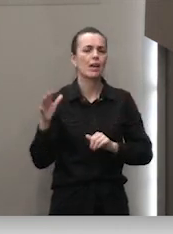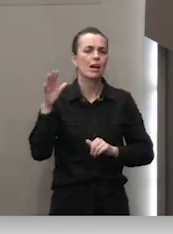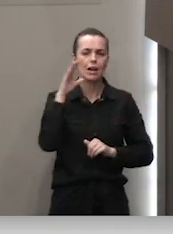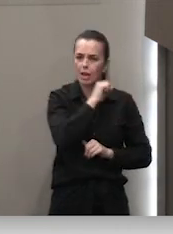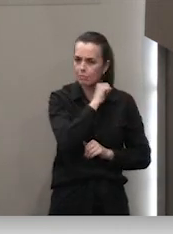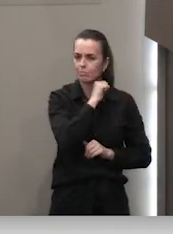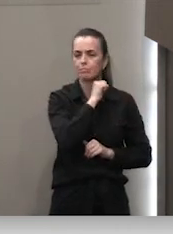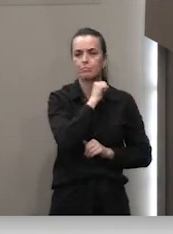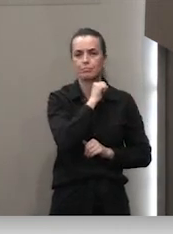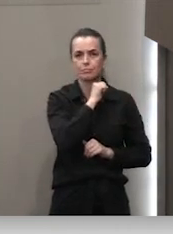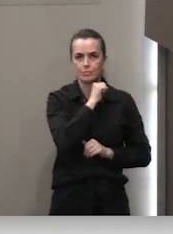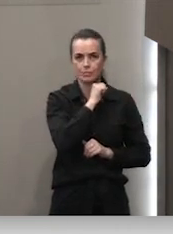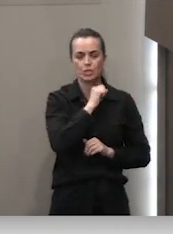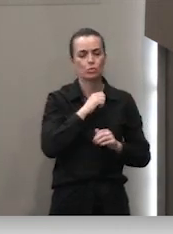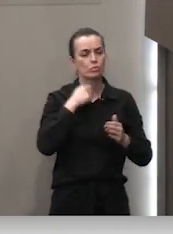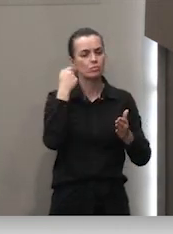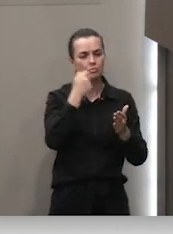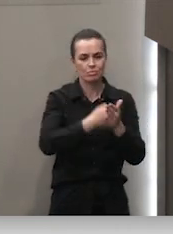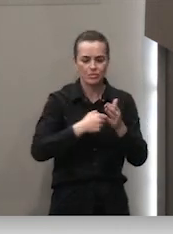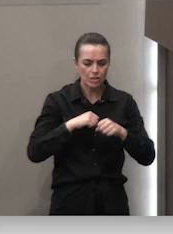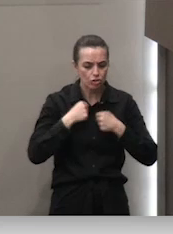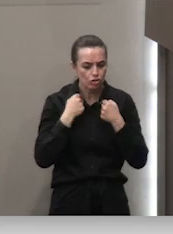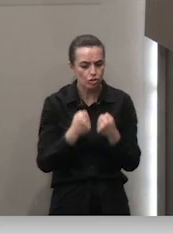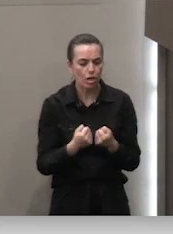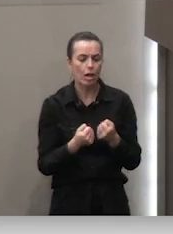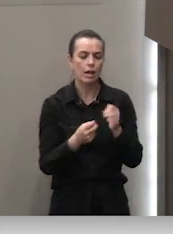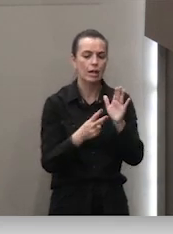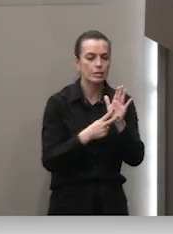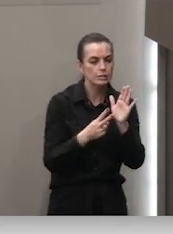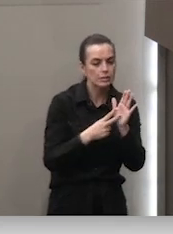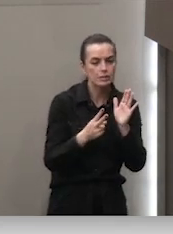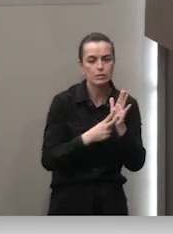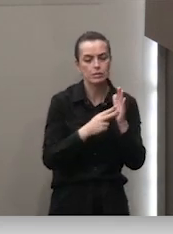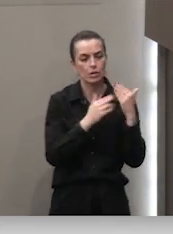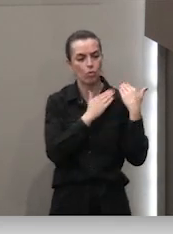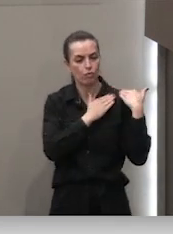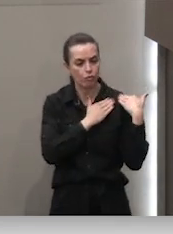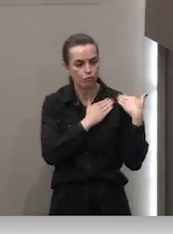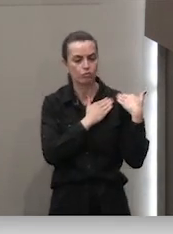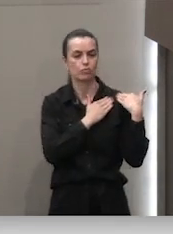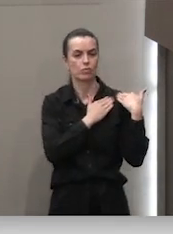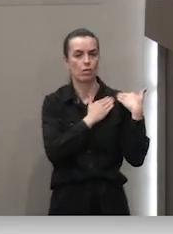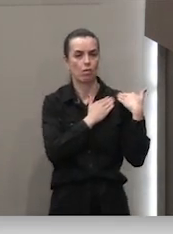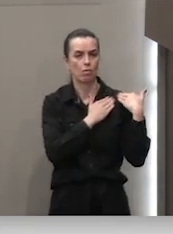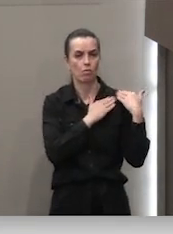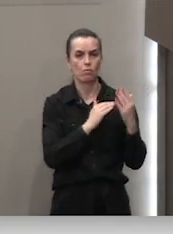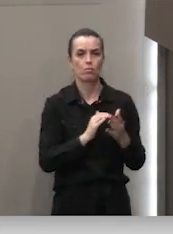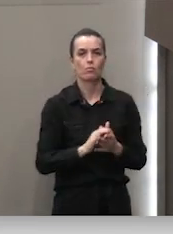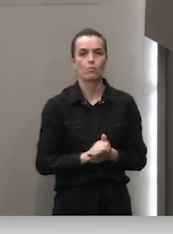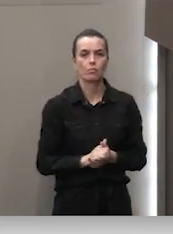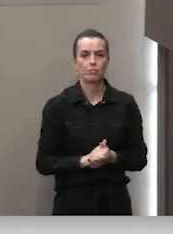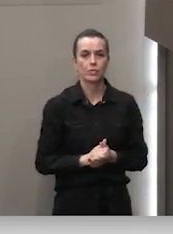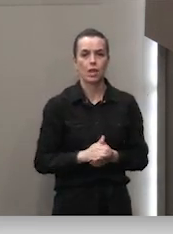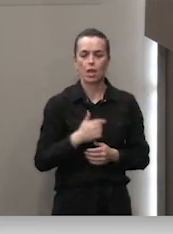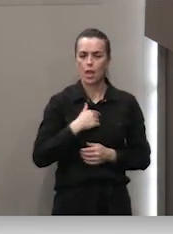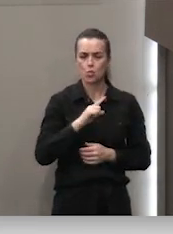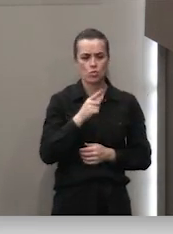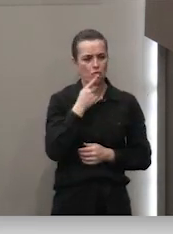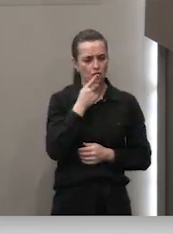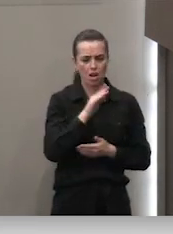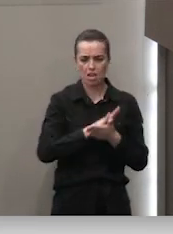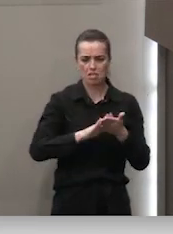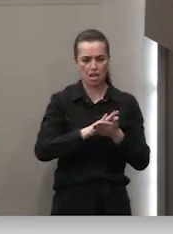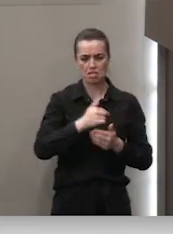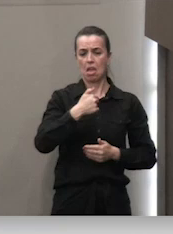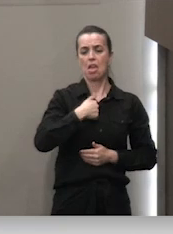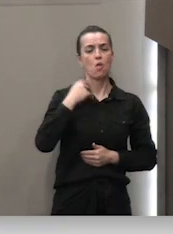extremamente dedicados e atenciosos na sua função, sem sequer que eu tenha me identificado. Então, isso